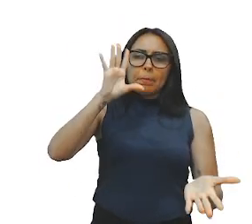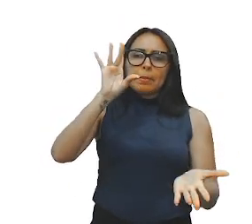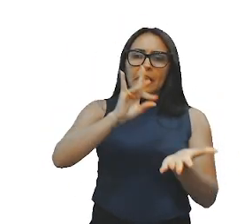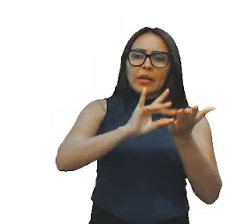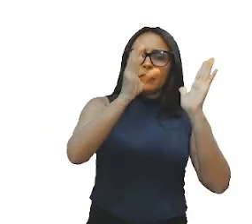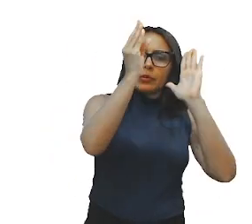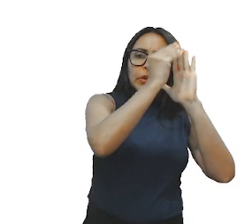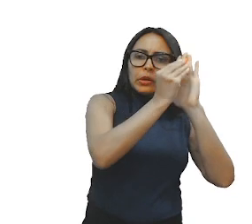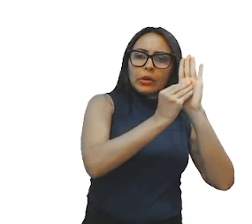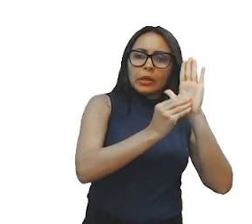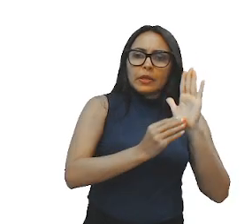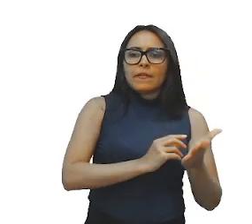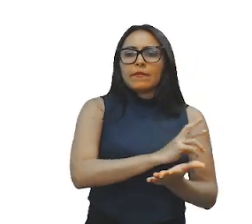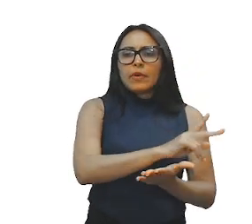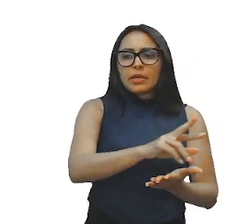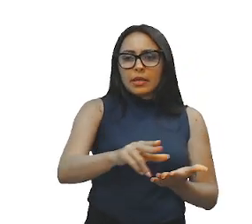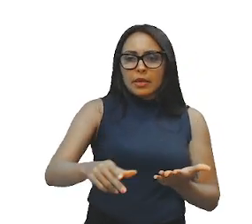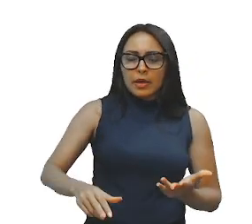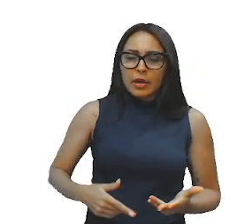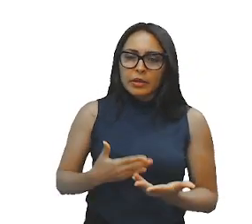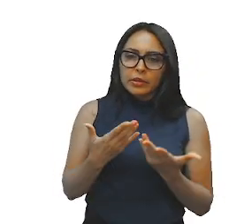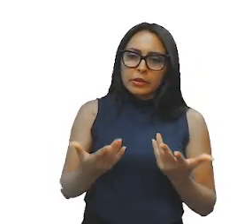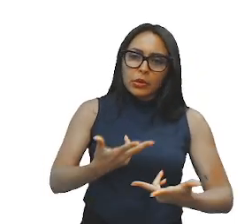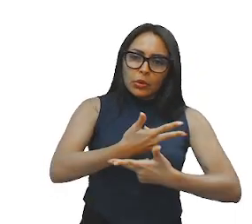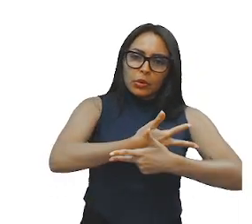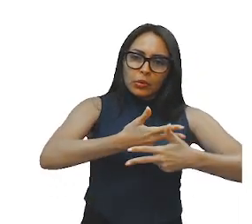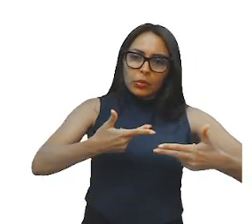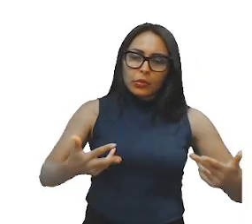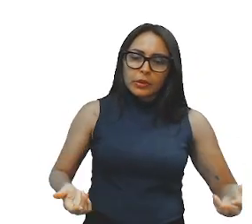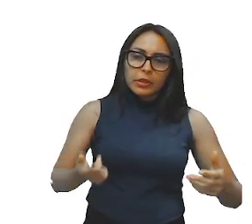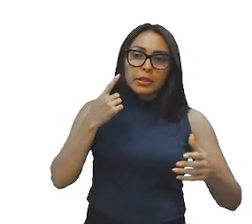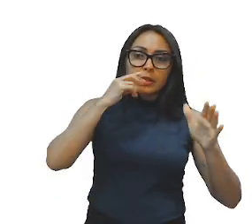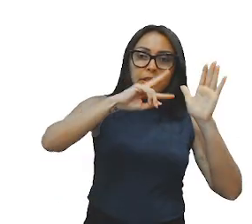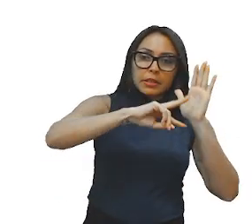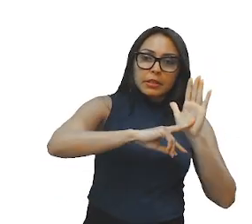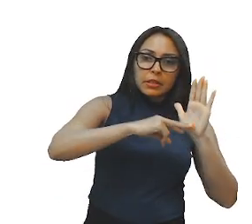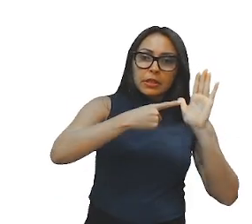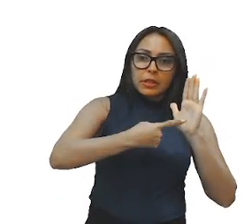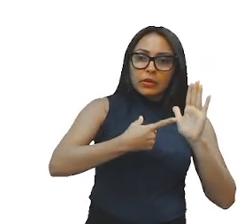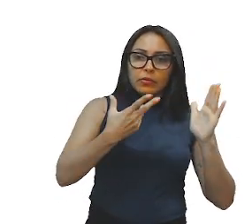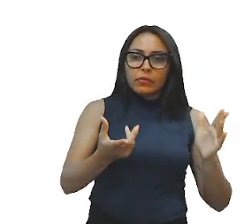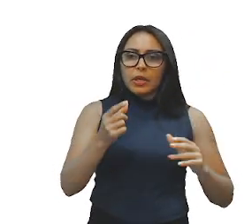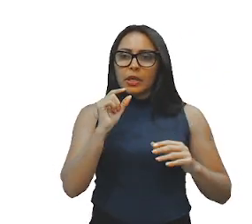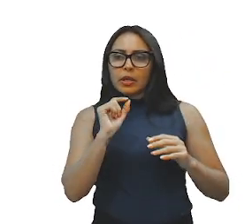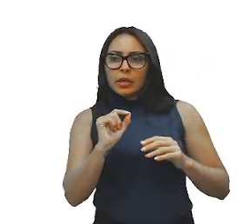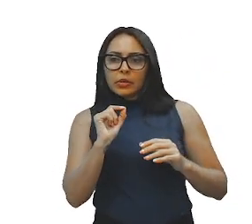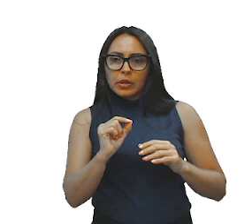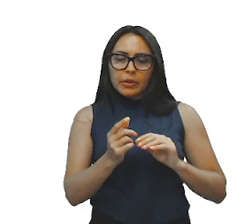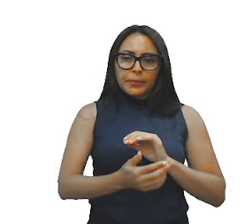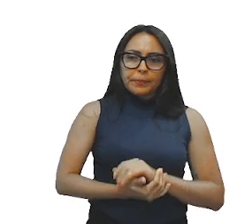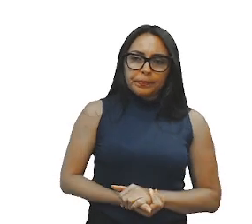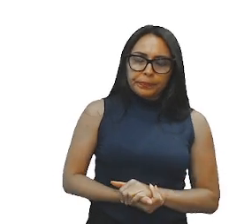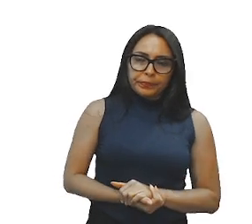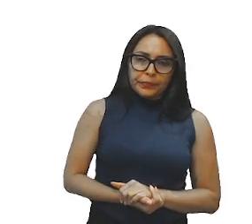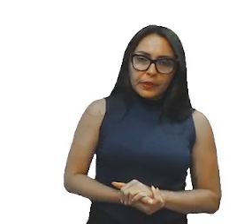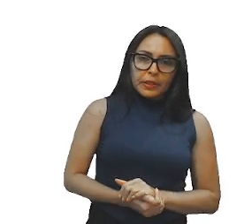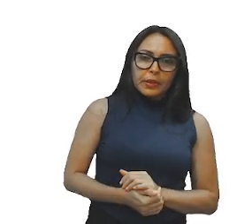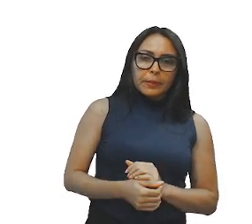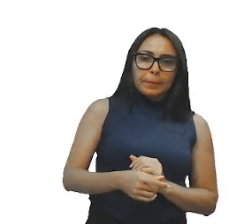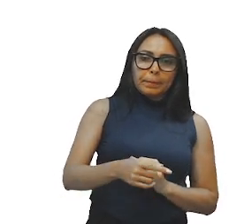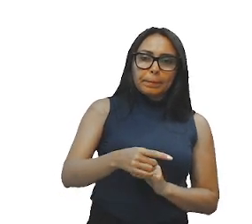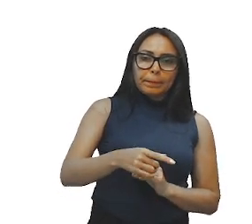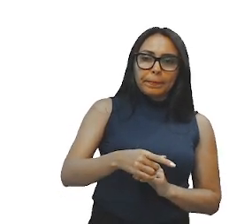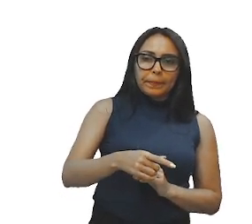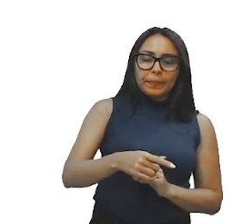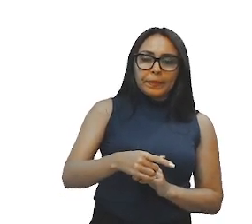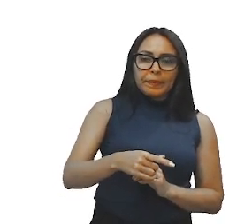uma grande variedade de situações. Inúmeras situações você vai poder automatizar por meio do pensamento algoritmo.